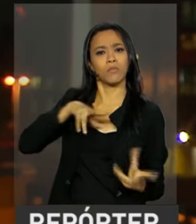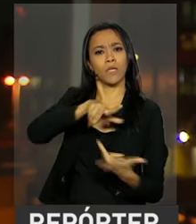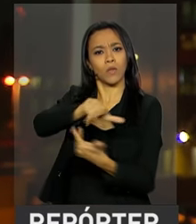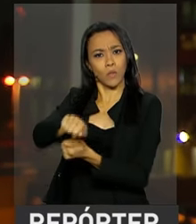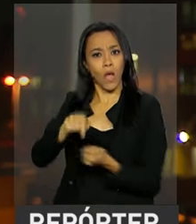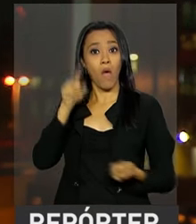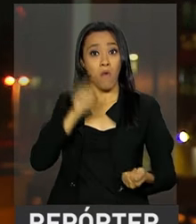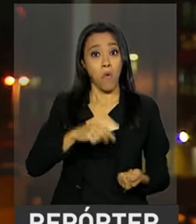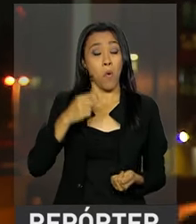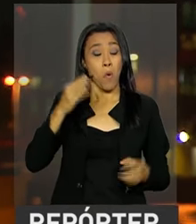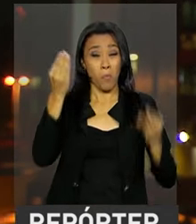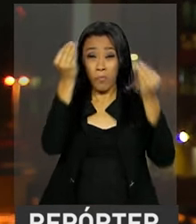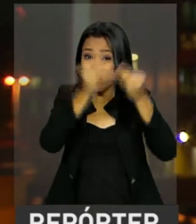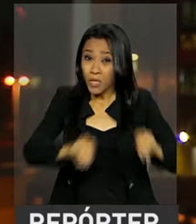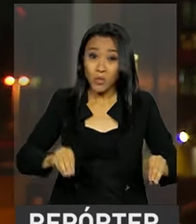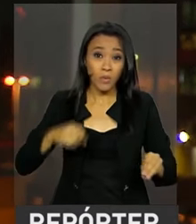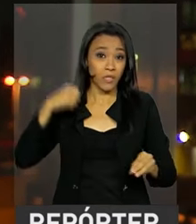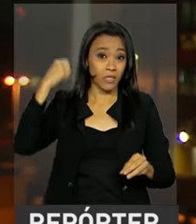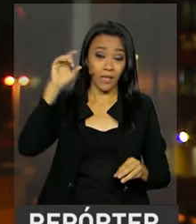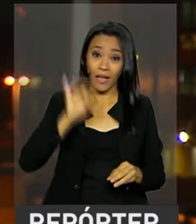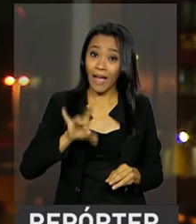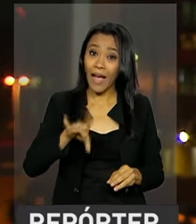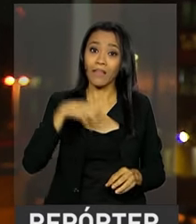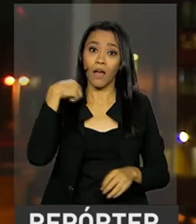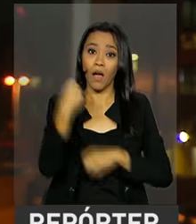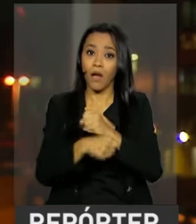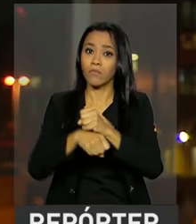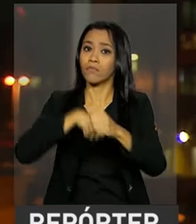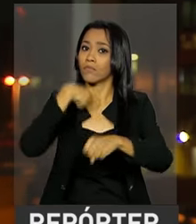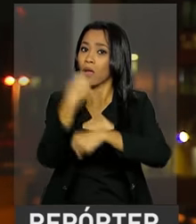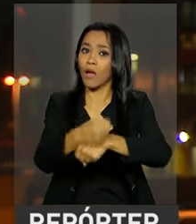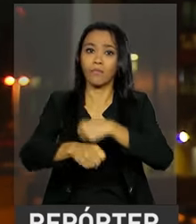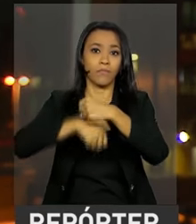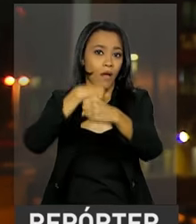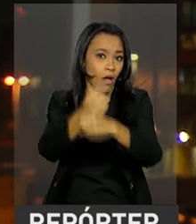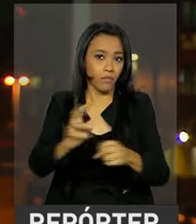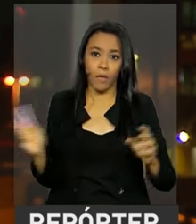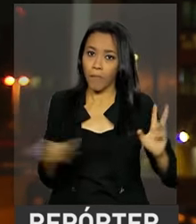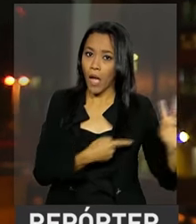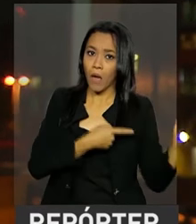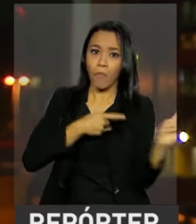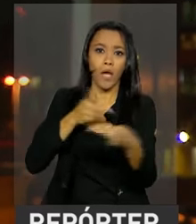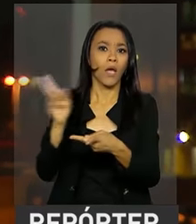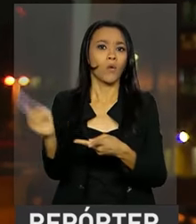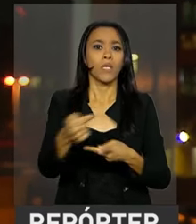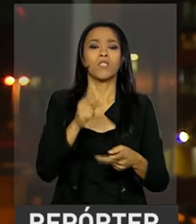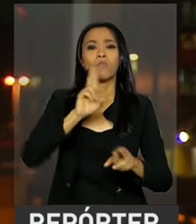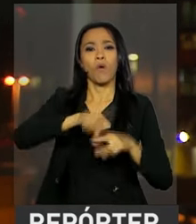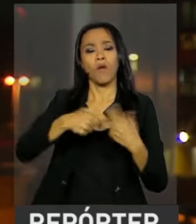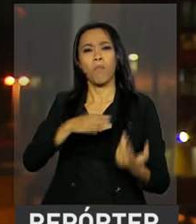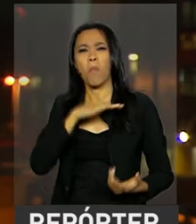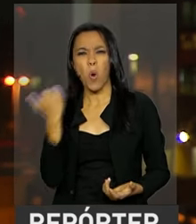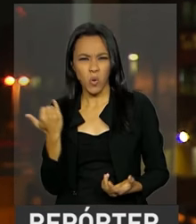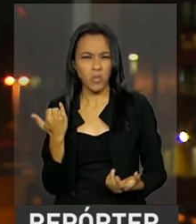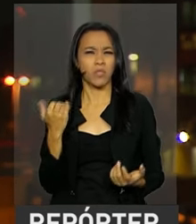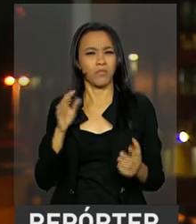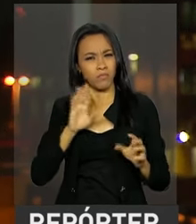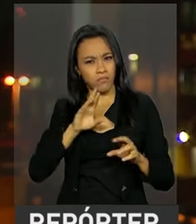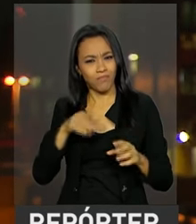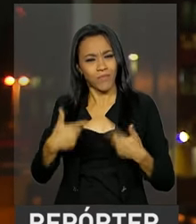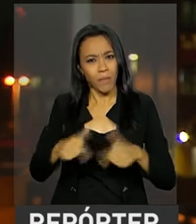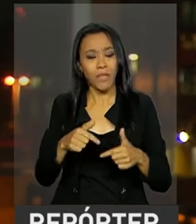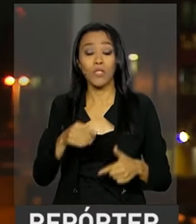que o prejuízo a cada ano com acidentes, incapacitações e mortes ligadas ao trabalho chega a